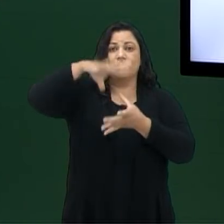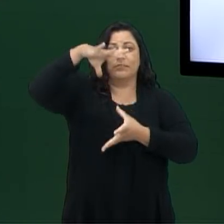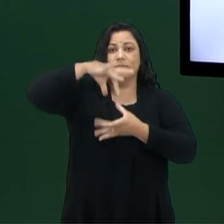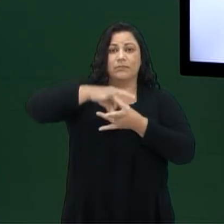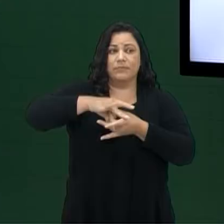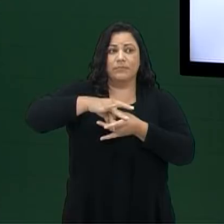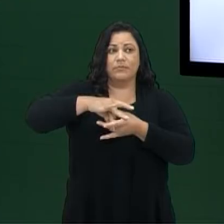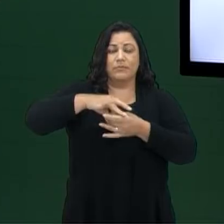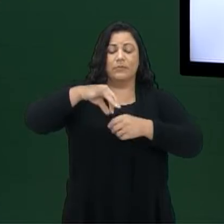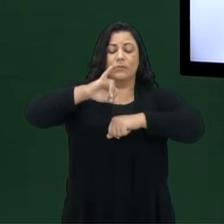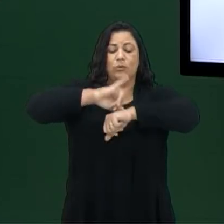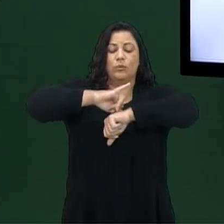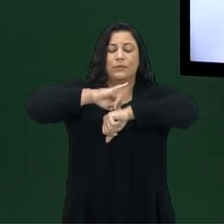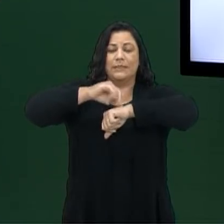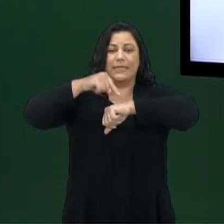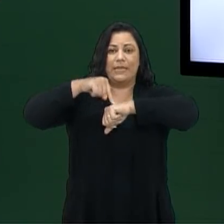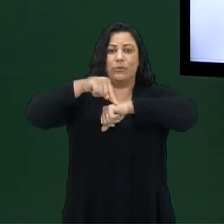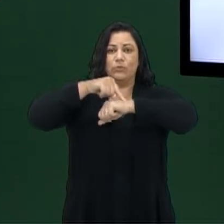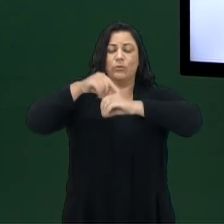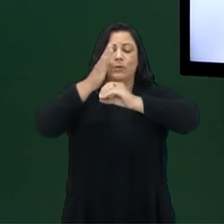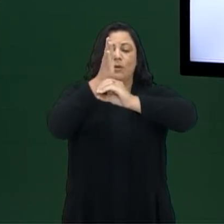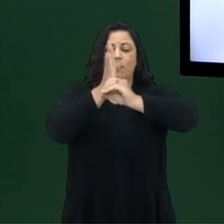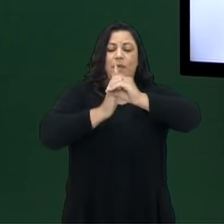centro até aqui.